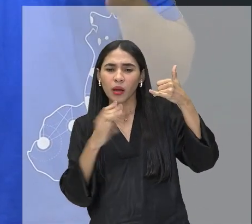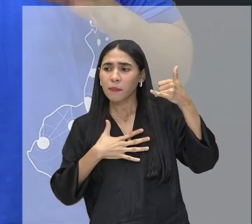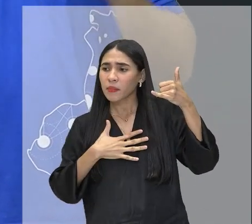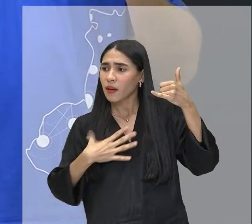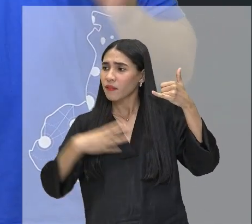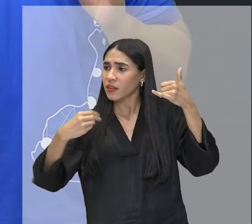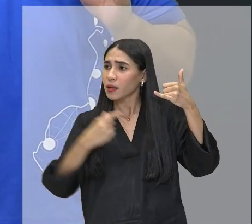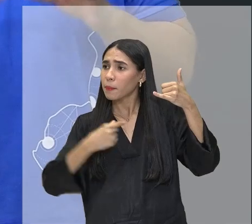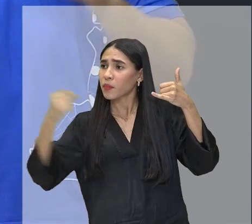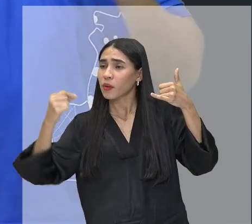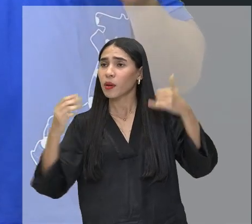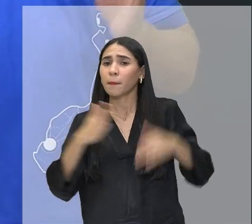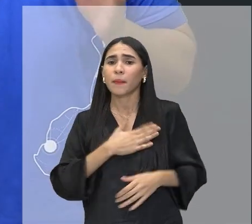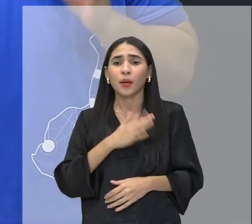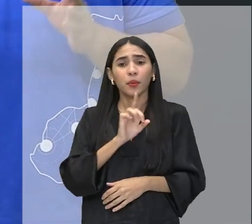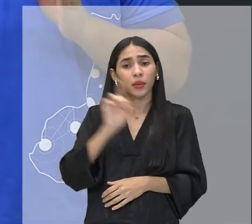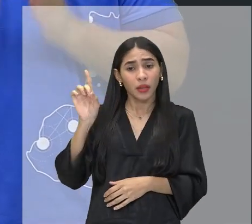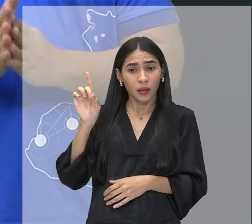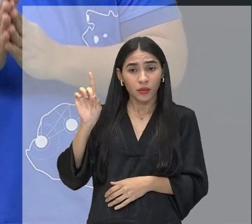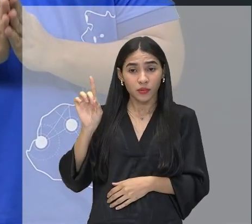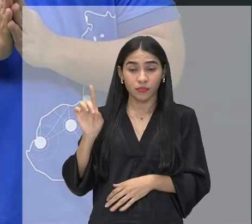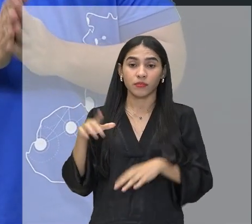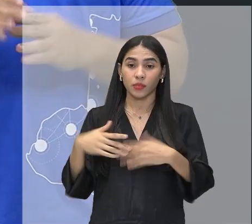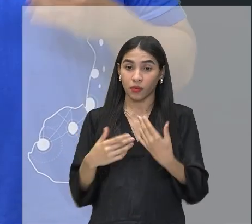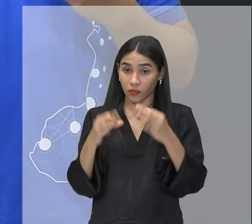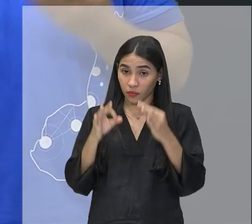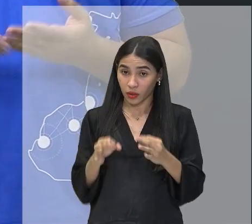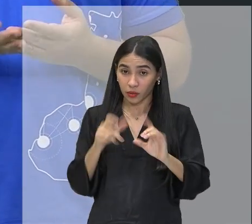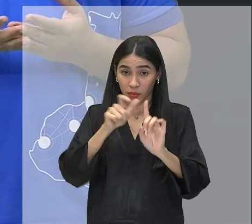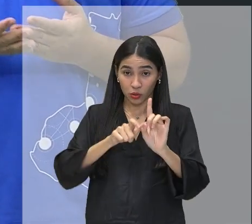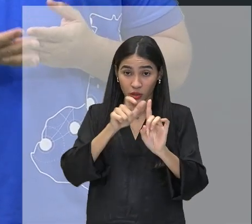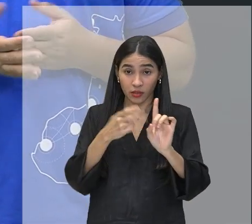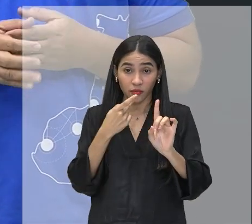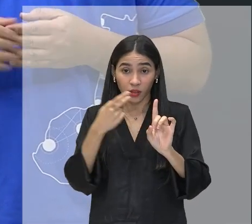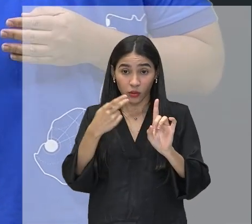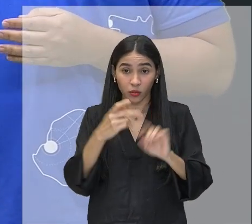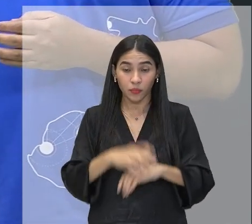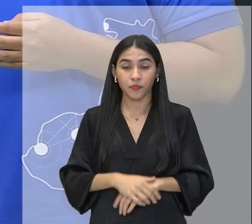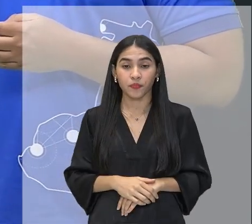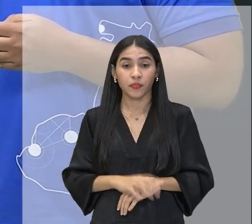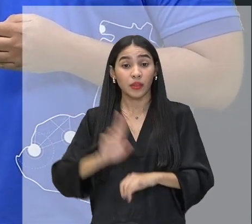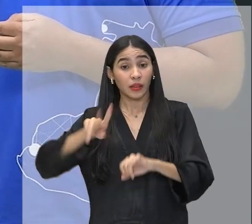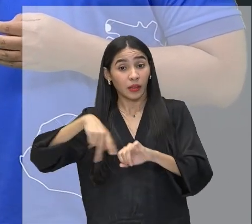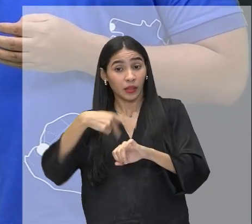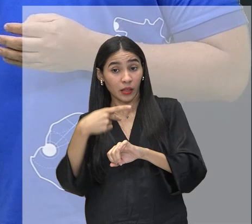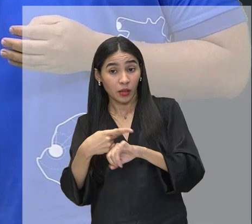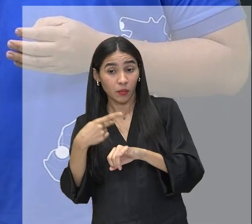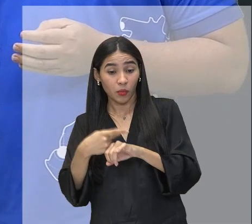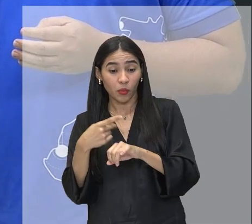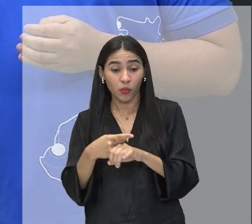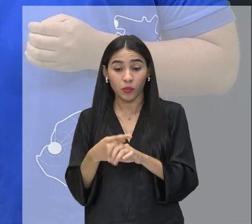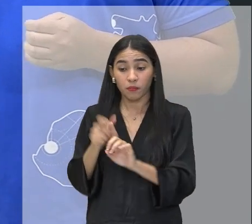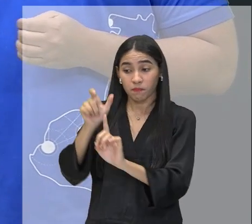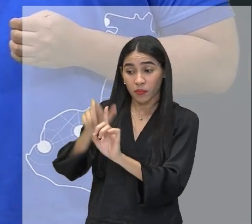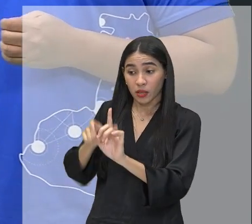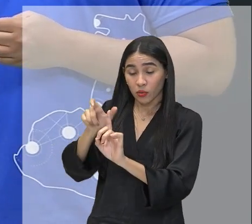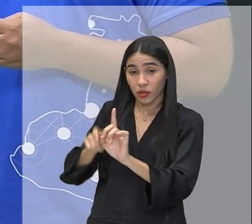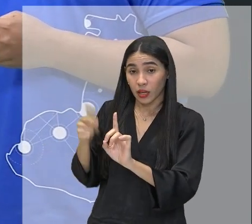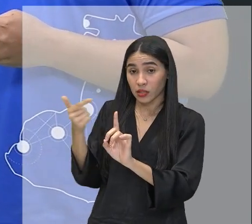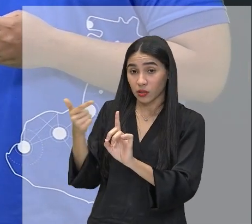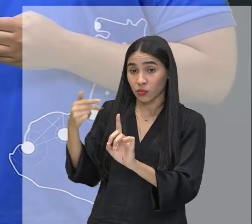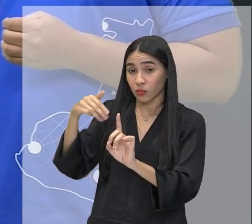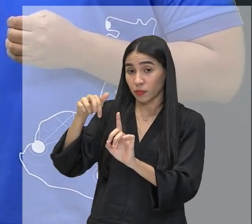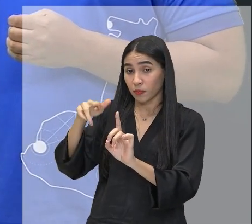Meu Deus! Certo? Foi exatamente isso que ela falou. E aí você percebeu que a outra personagem, a